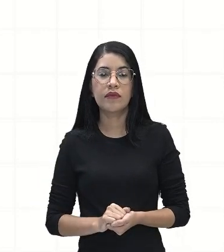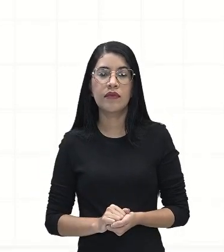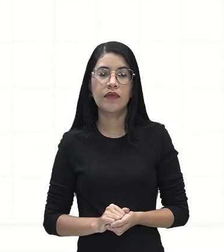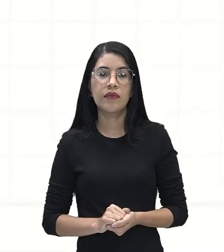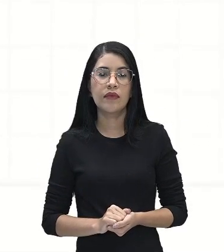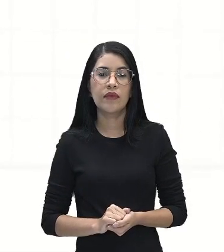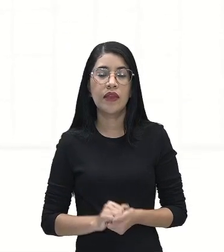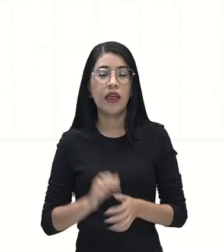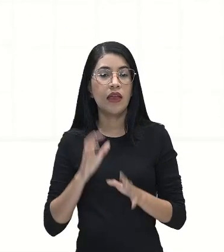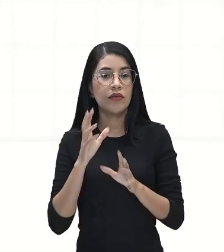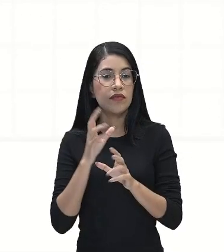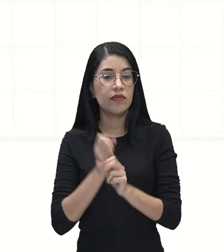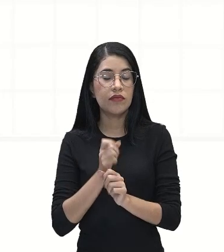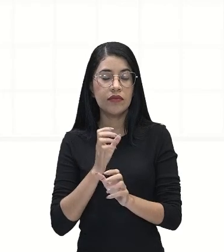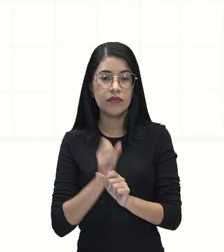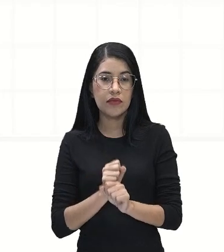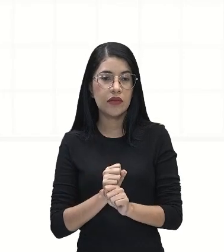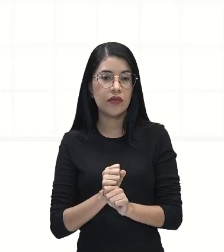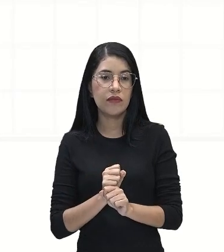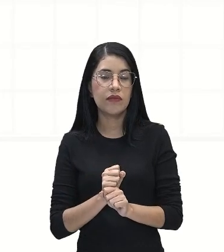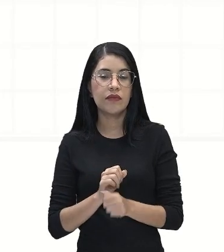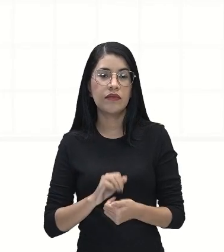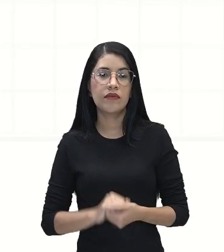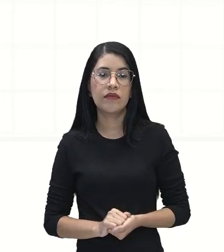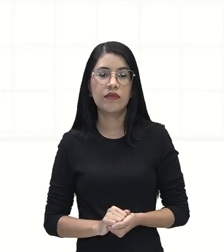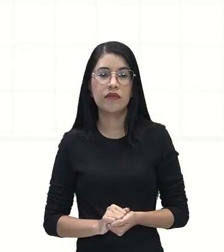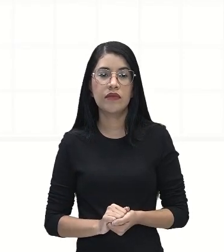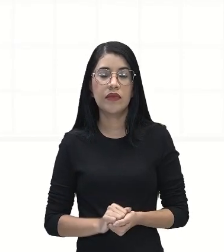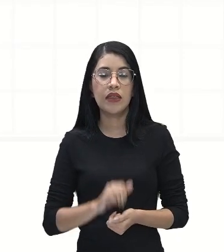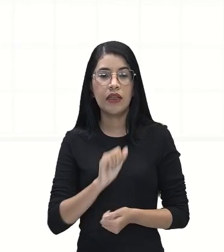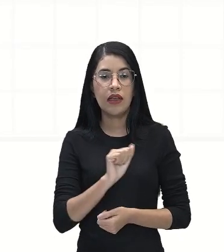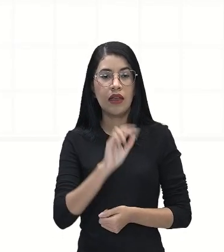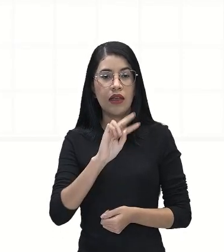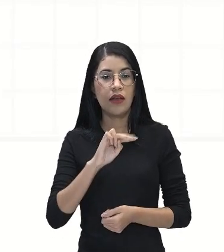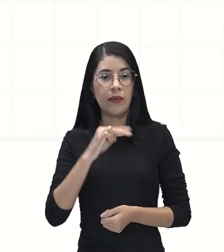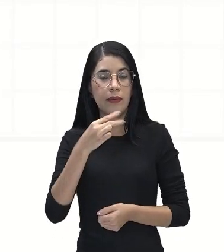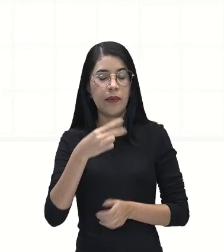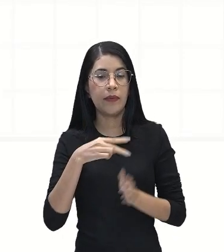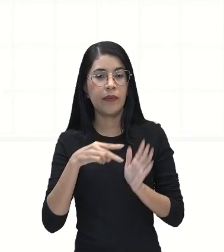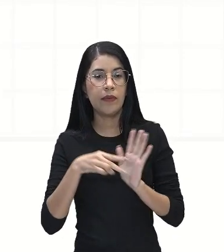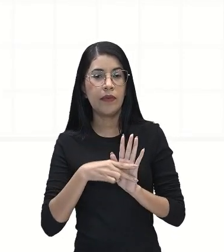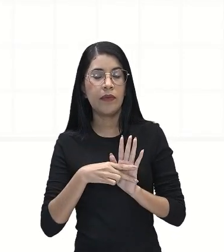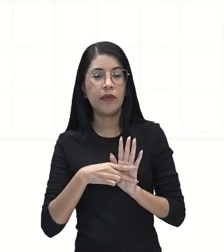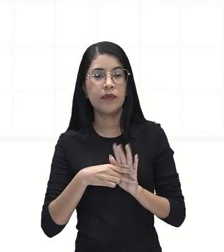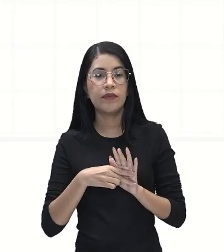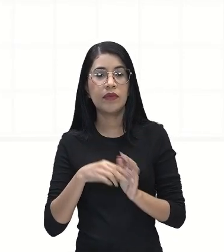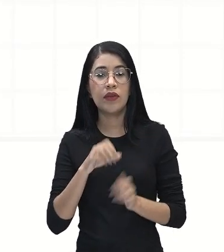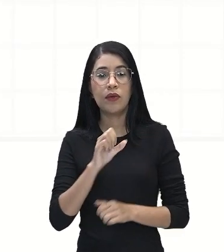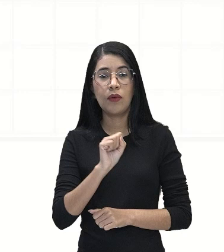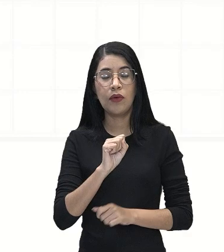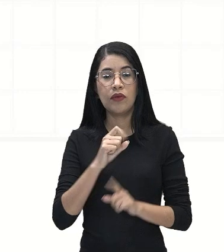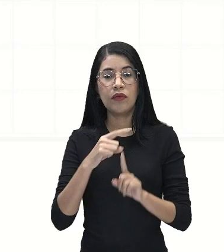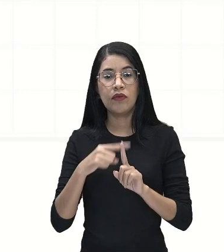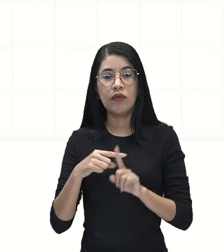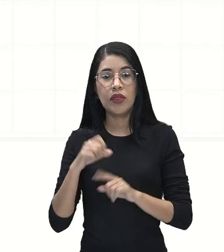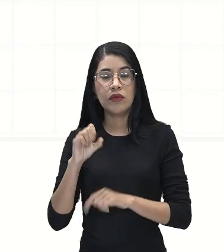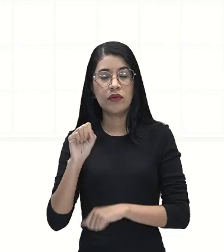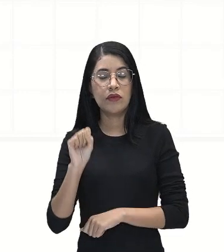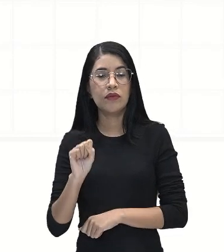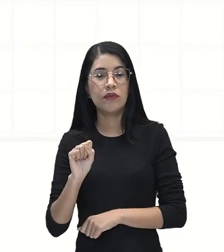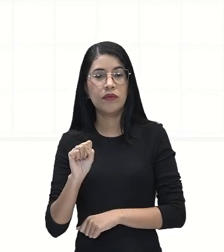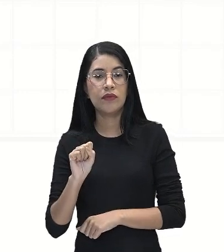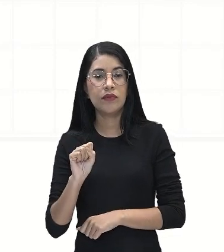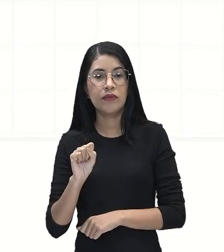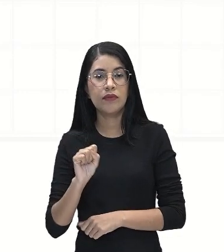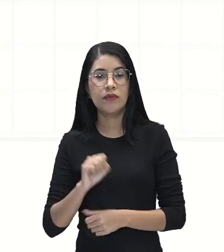Agora é só resolver aí essas potências, né? Então, A ao quadrado vai ser igual a 8 ao quadrado, que é 8